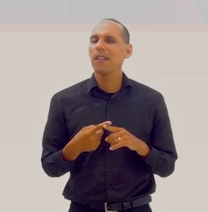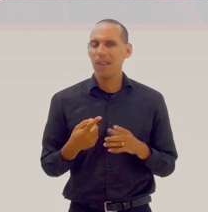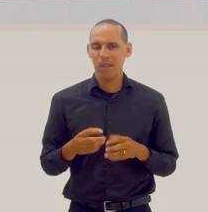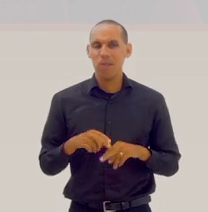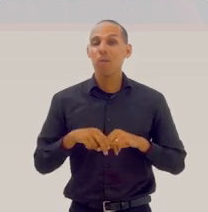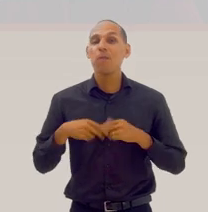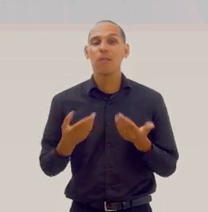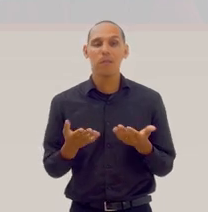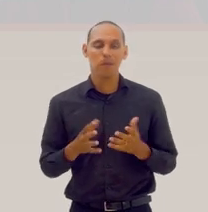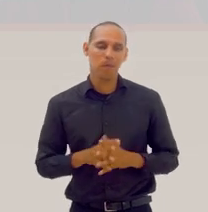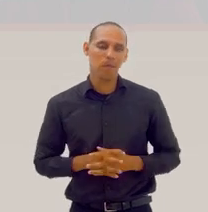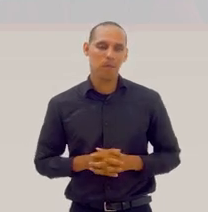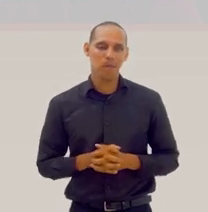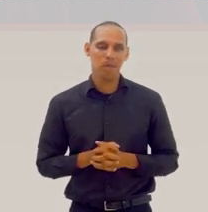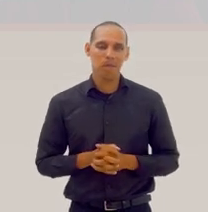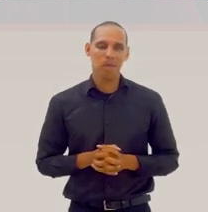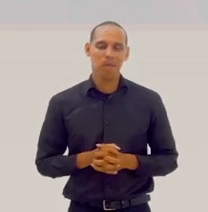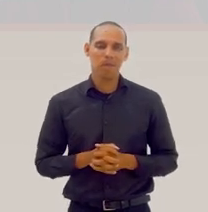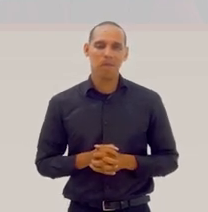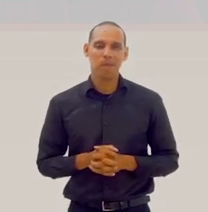quê.